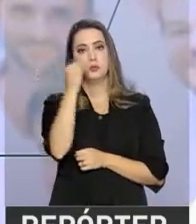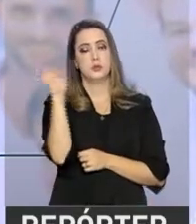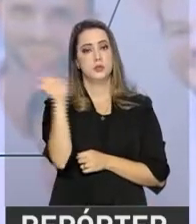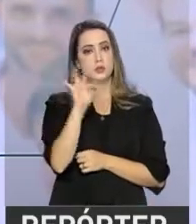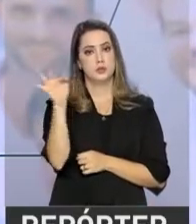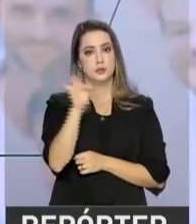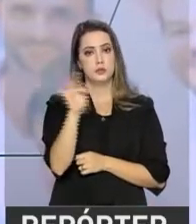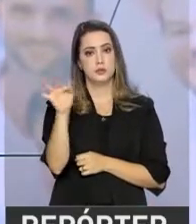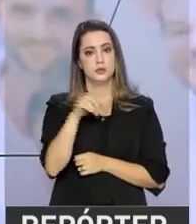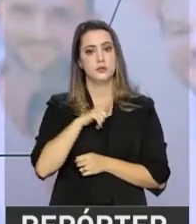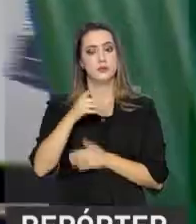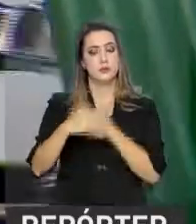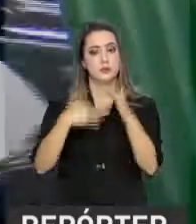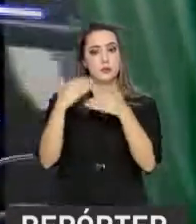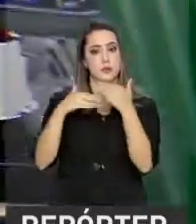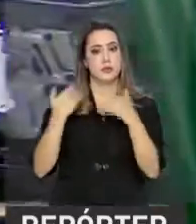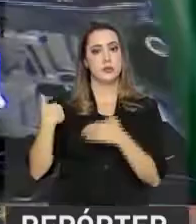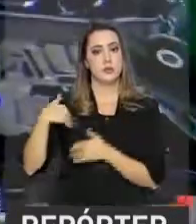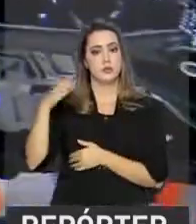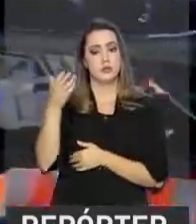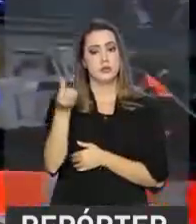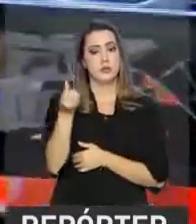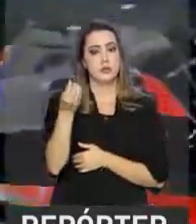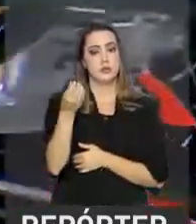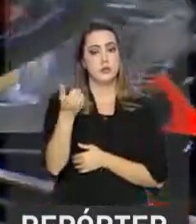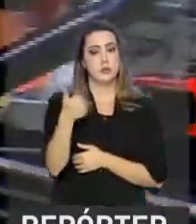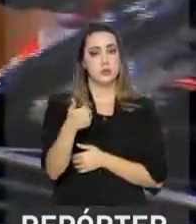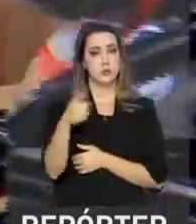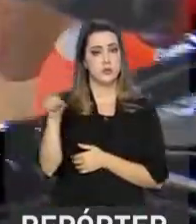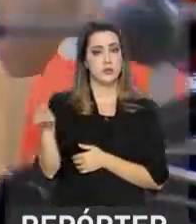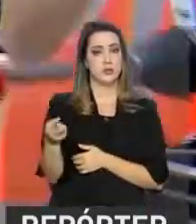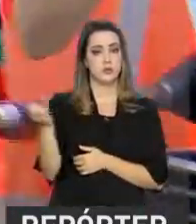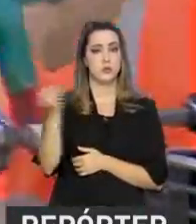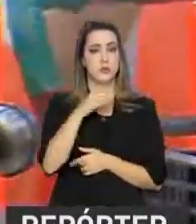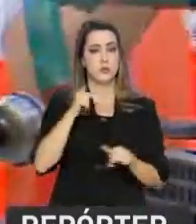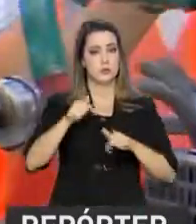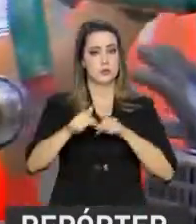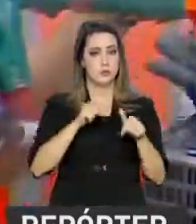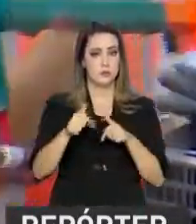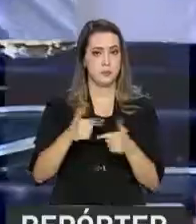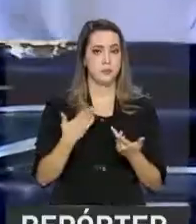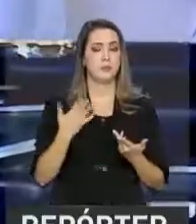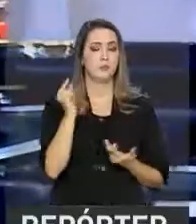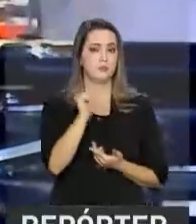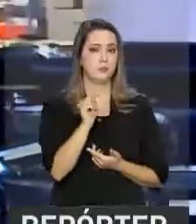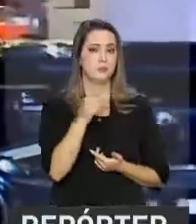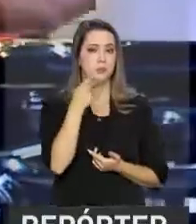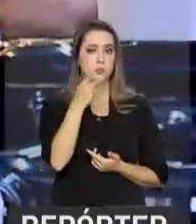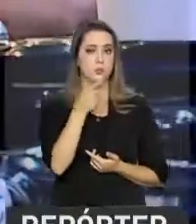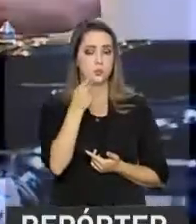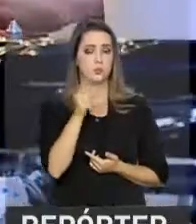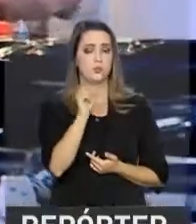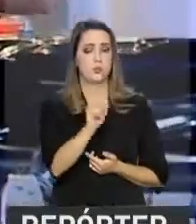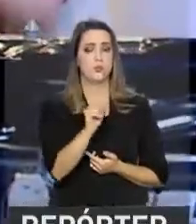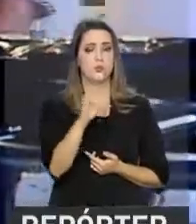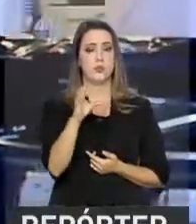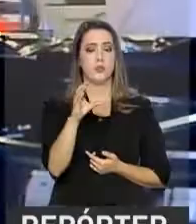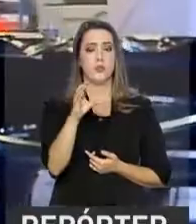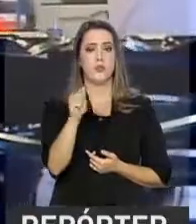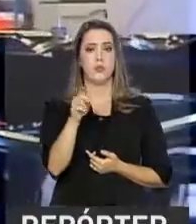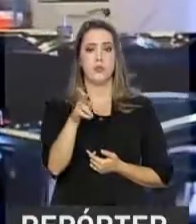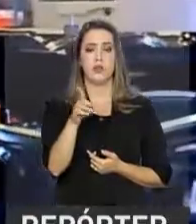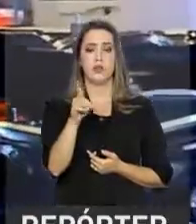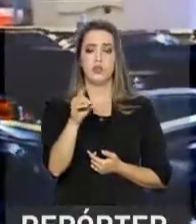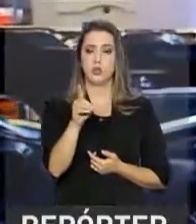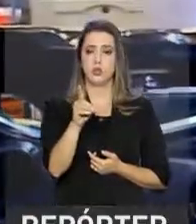fevereiro registrou a abertura de mais de 61 mil novos postos de trabalho no país, segundo os dados do Cadastro Geral